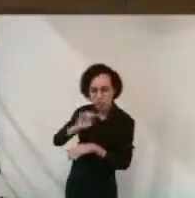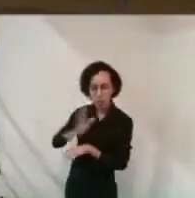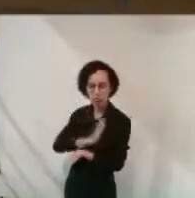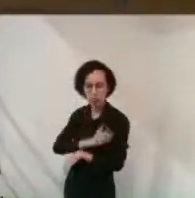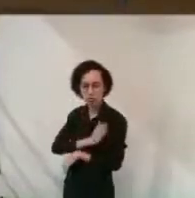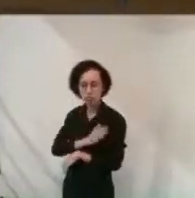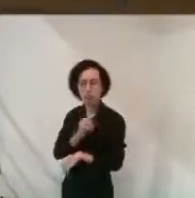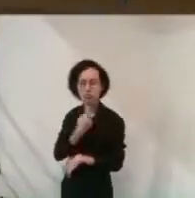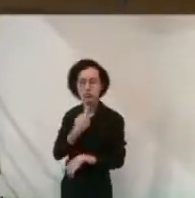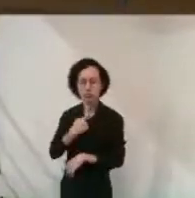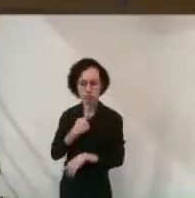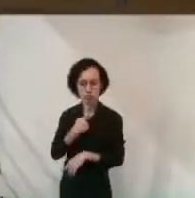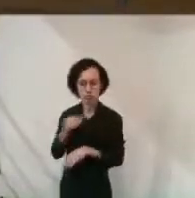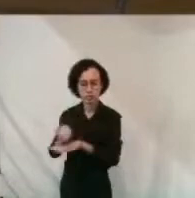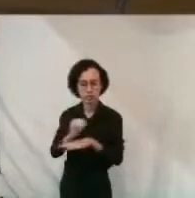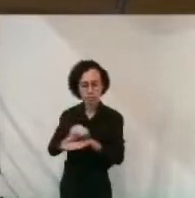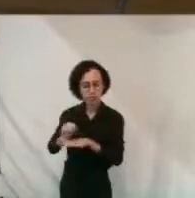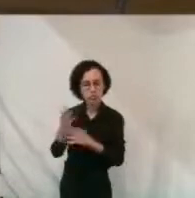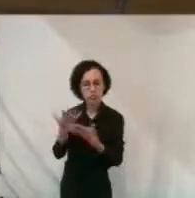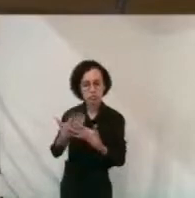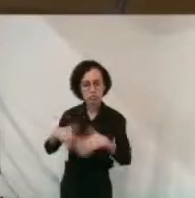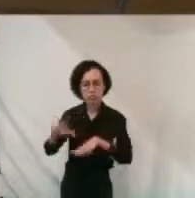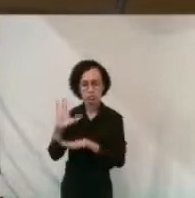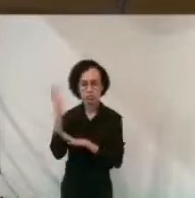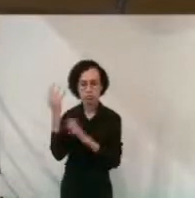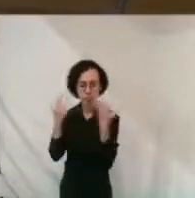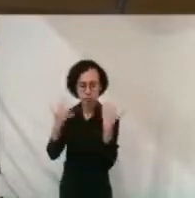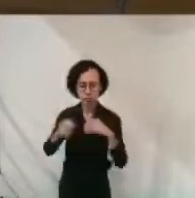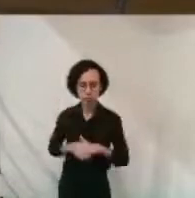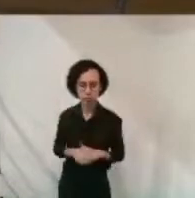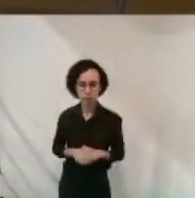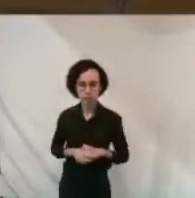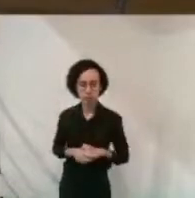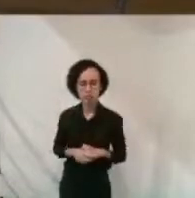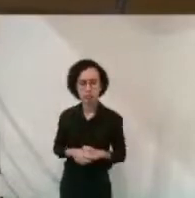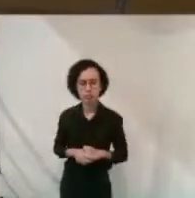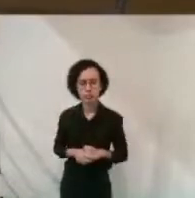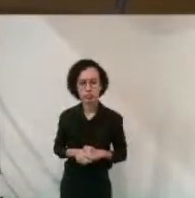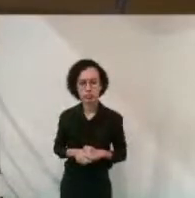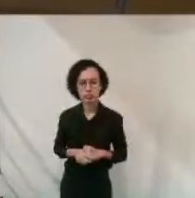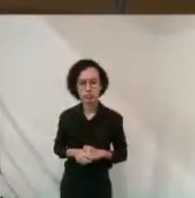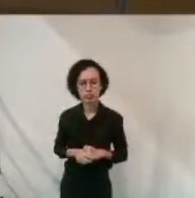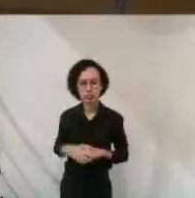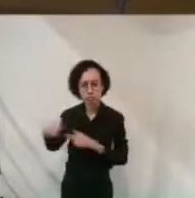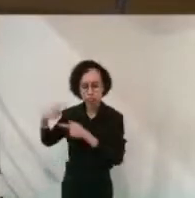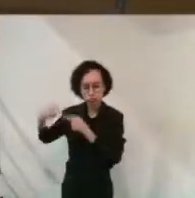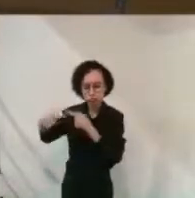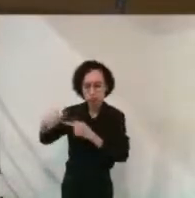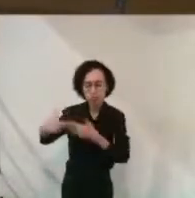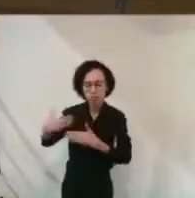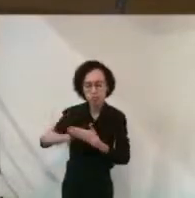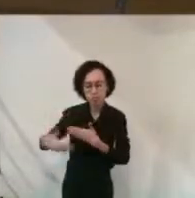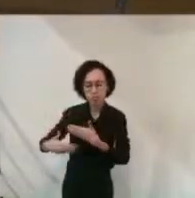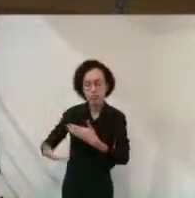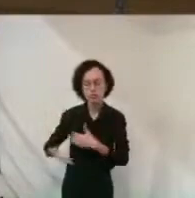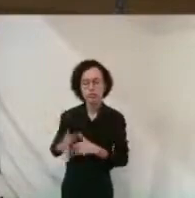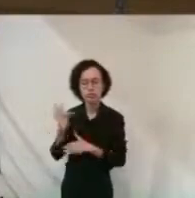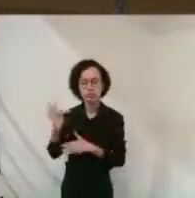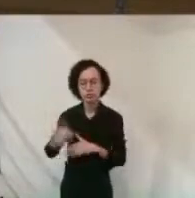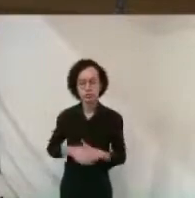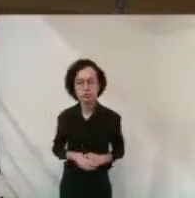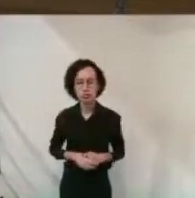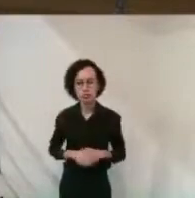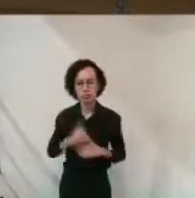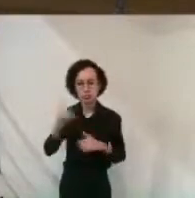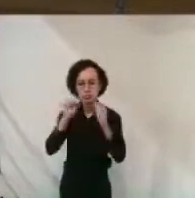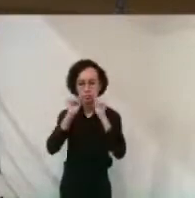o desejo de cuidar do nosso meio ambiente para as gerações atuais e as futuras gerações.